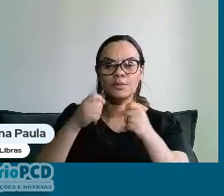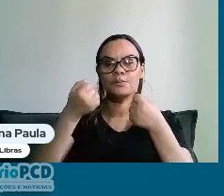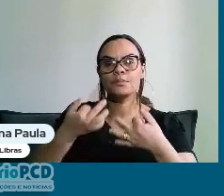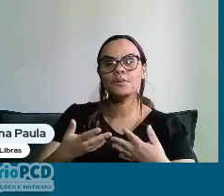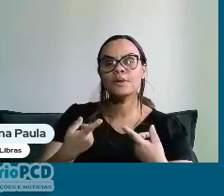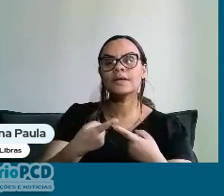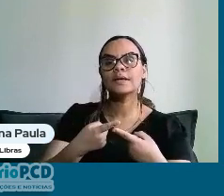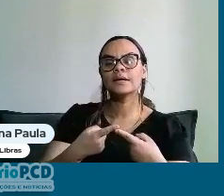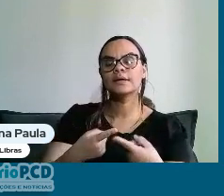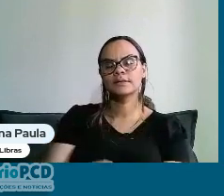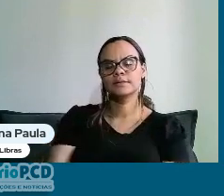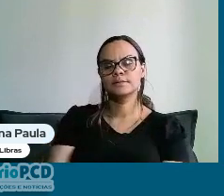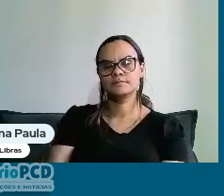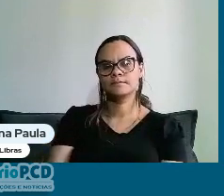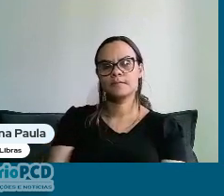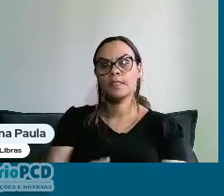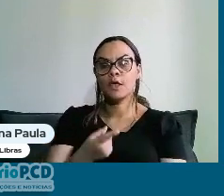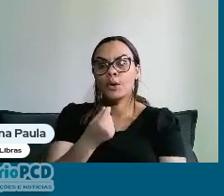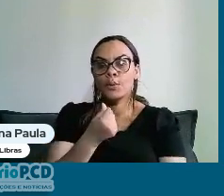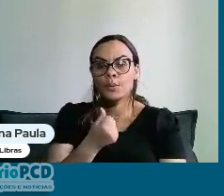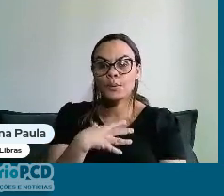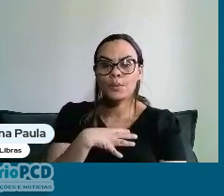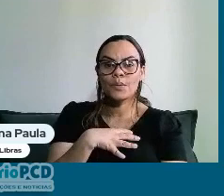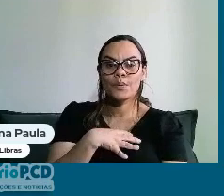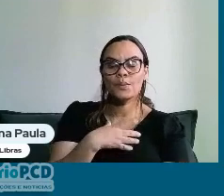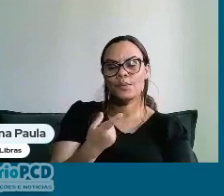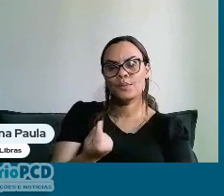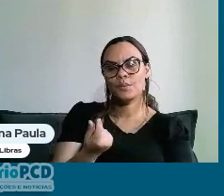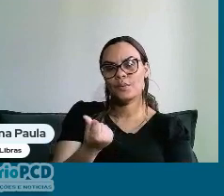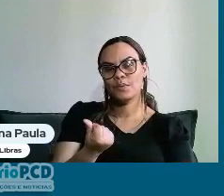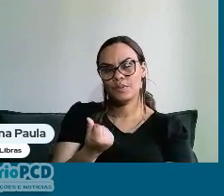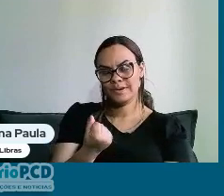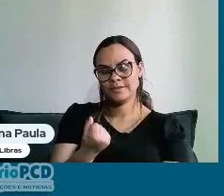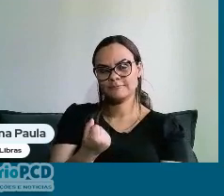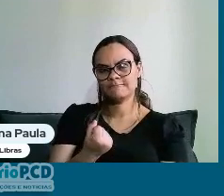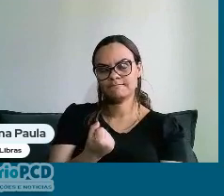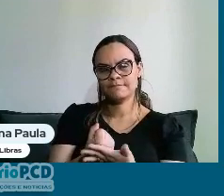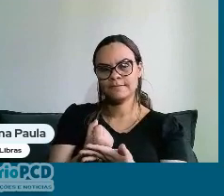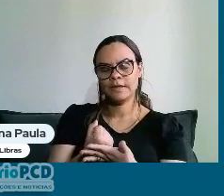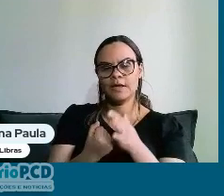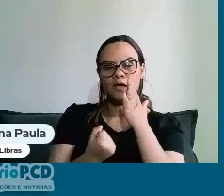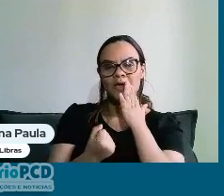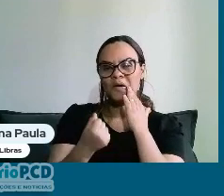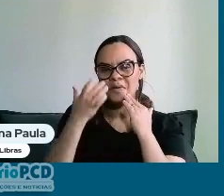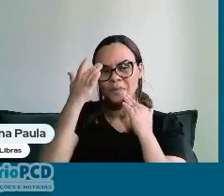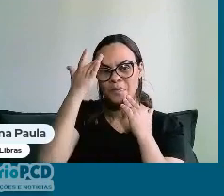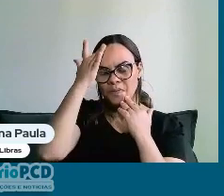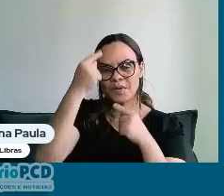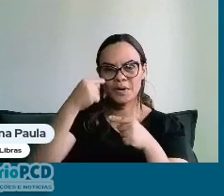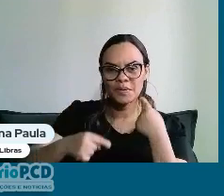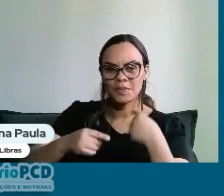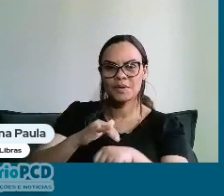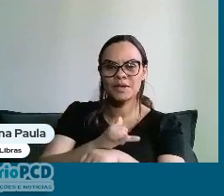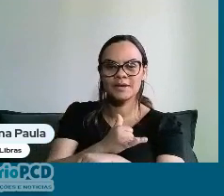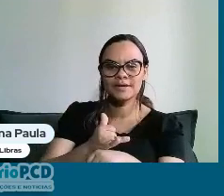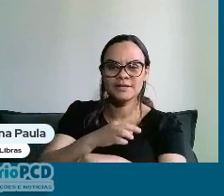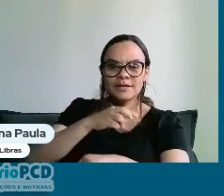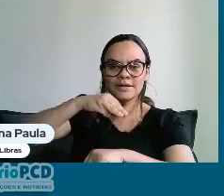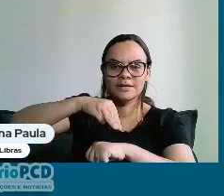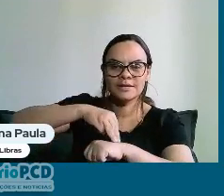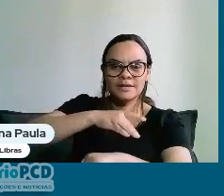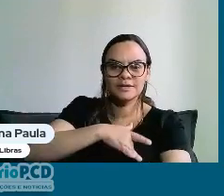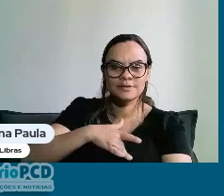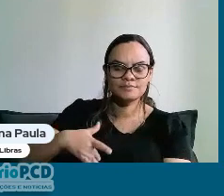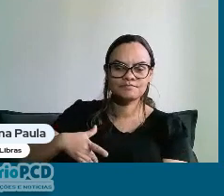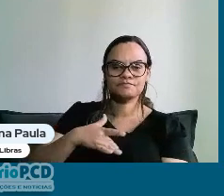Até não só pelo financiamento, da maneira como é feito o financiamento do transplante no país, né? Que é uma política estratégica do Ministério da Saúde, e isso já